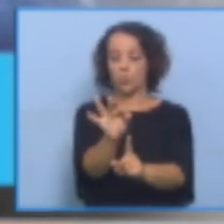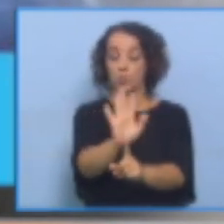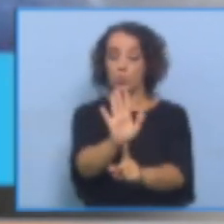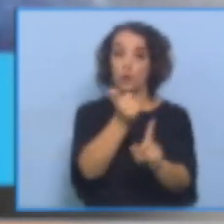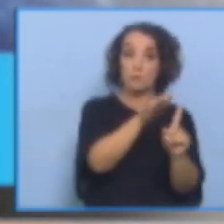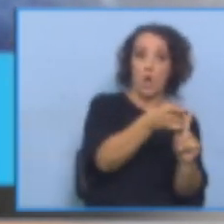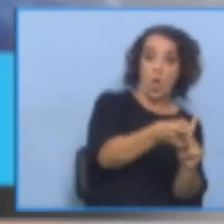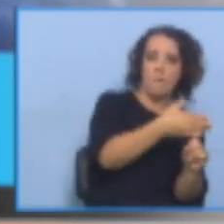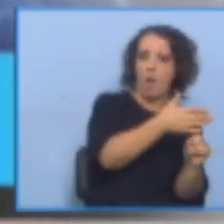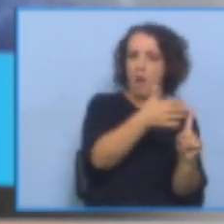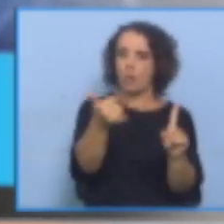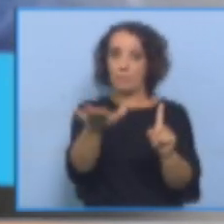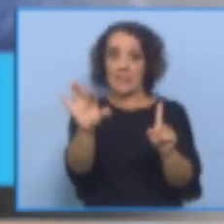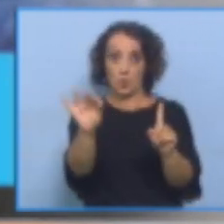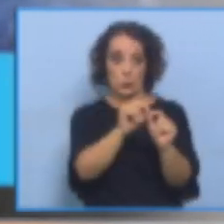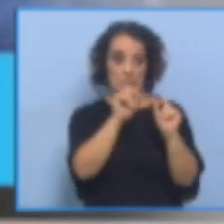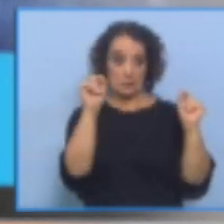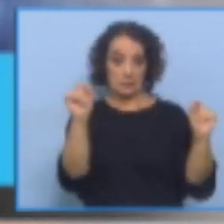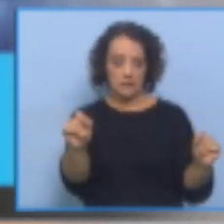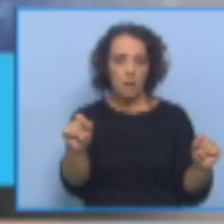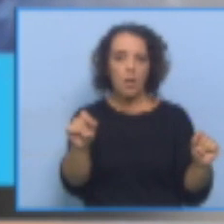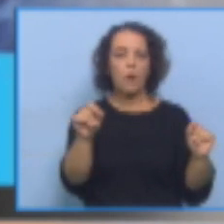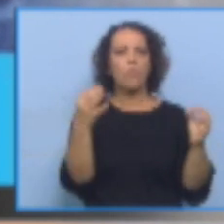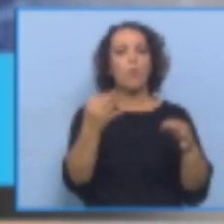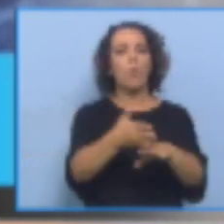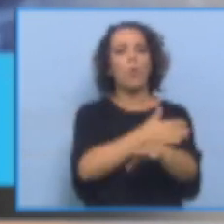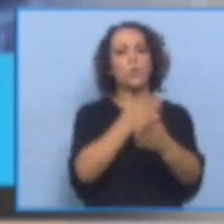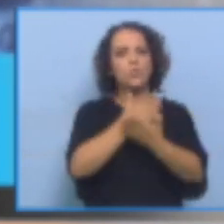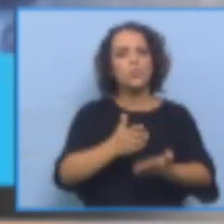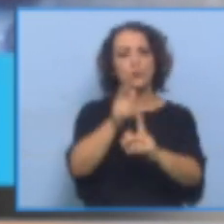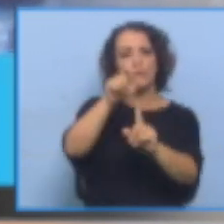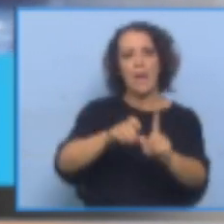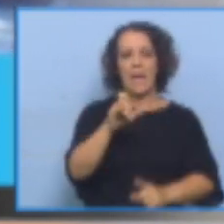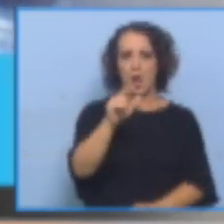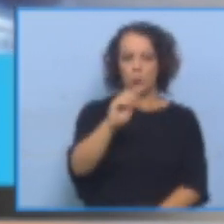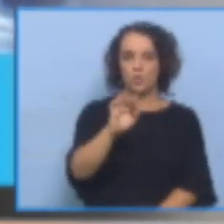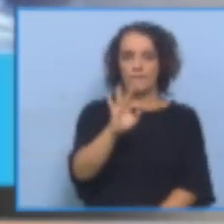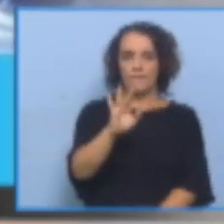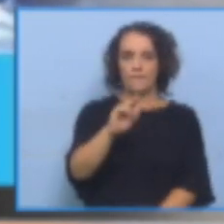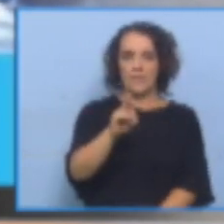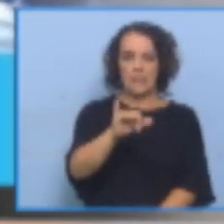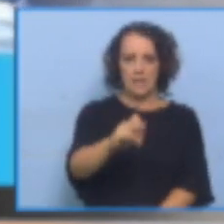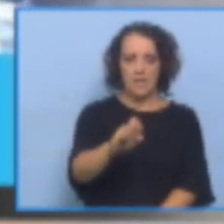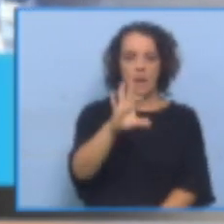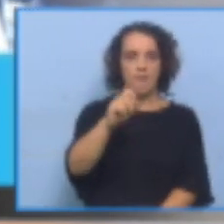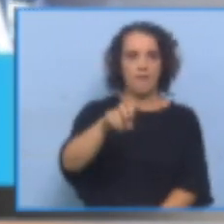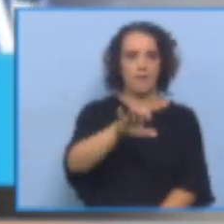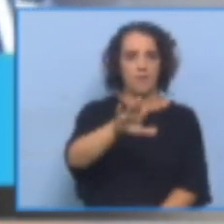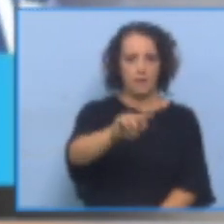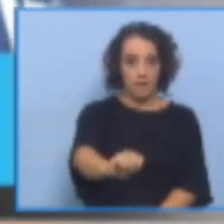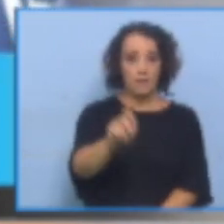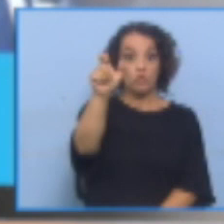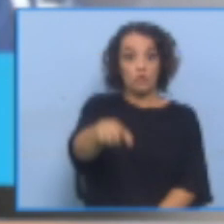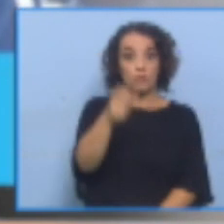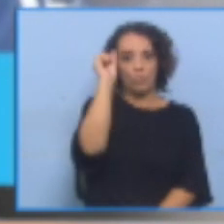2009, 2014, a partir de um estudo de Carlos Farinha Henrique, um professor que